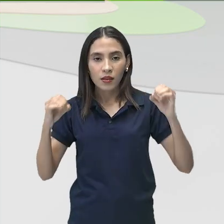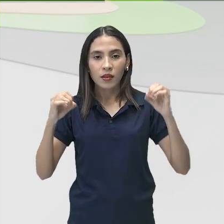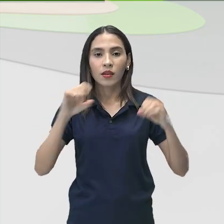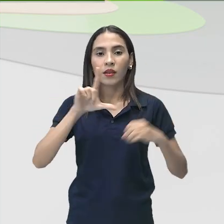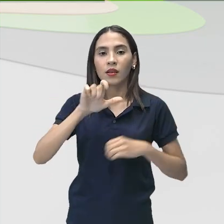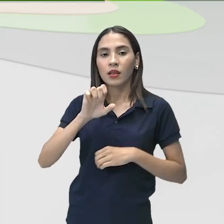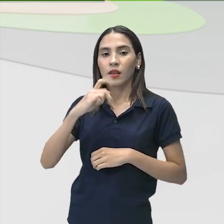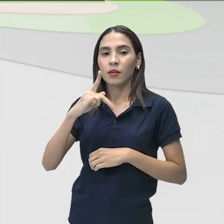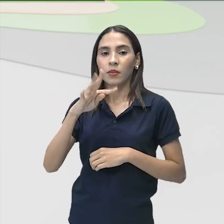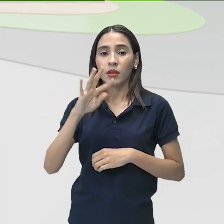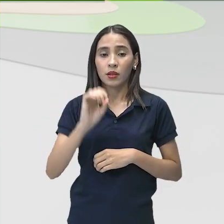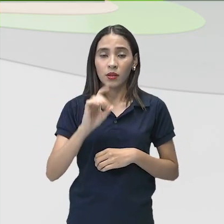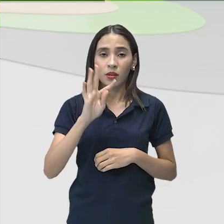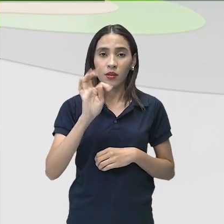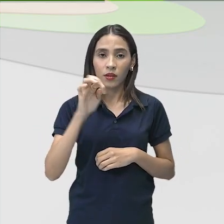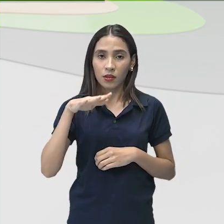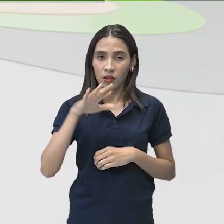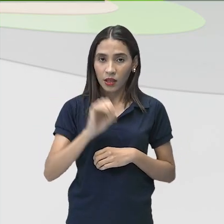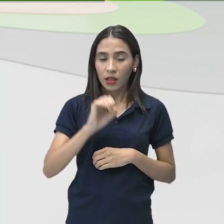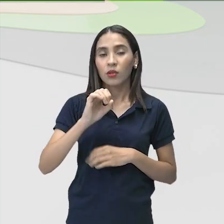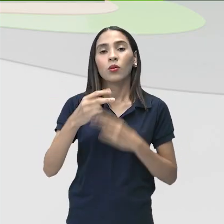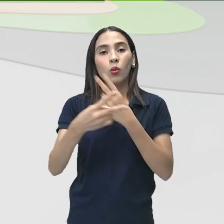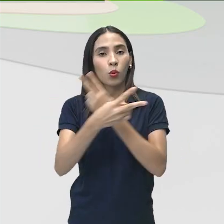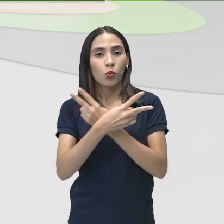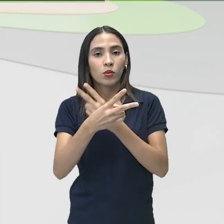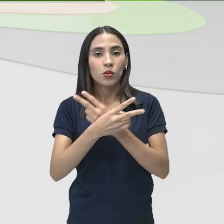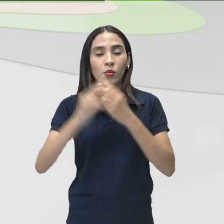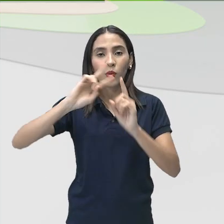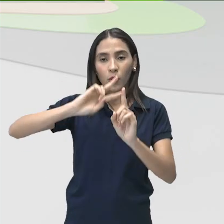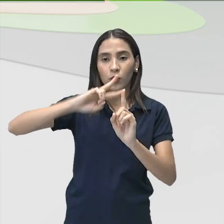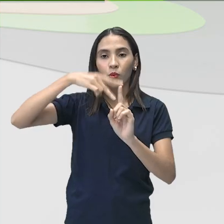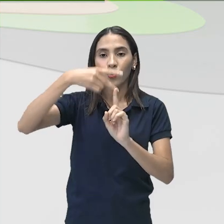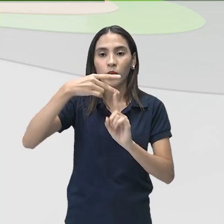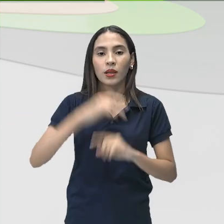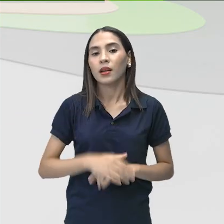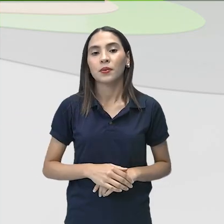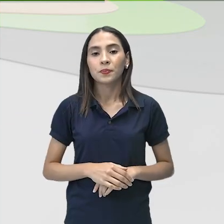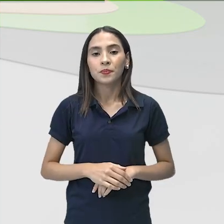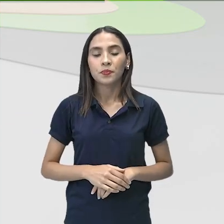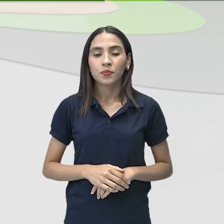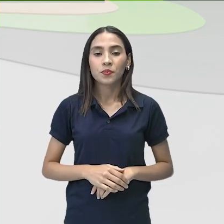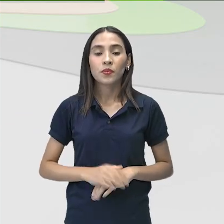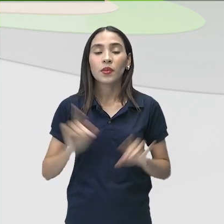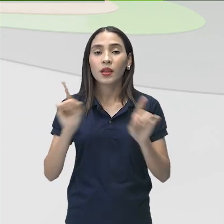leptóteno, que nós verificamos já esses cromossomos duplicados.